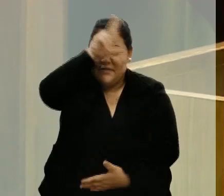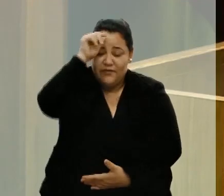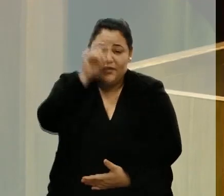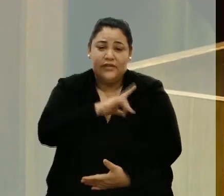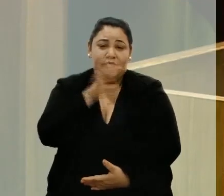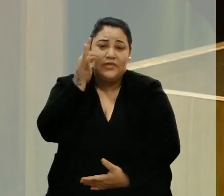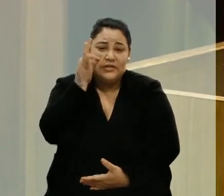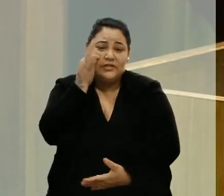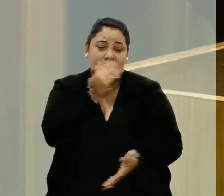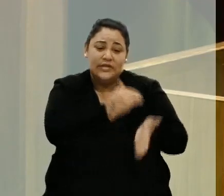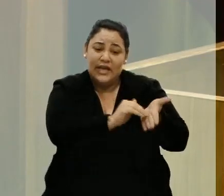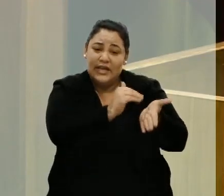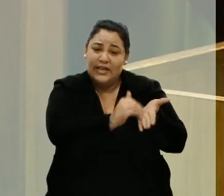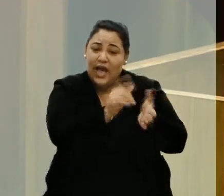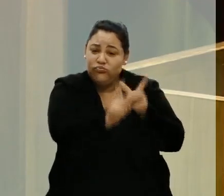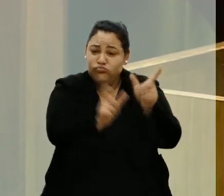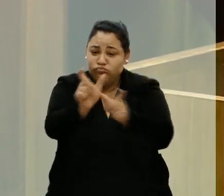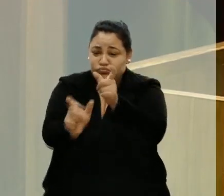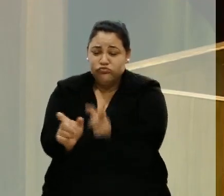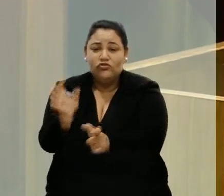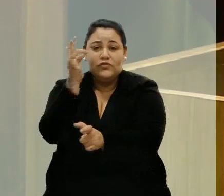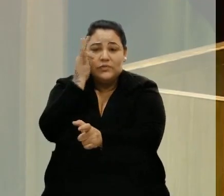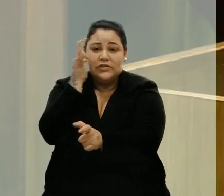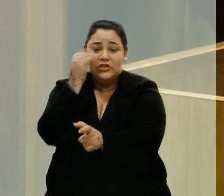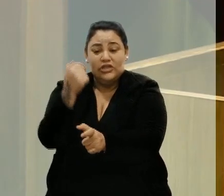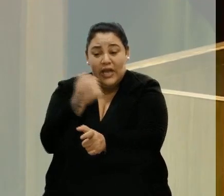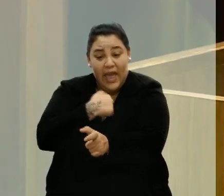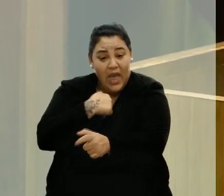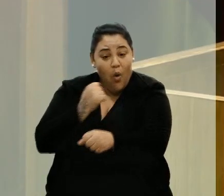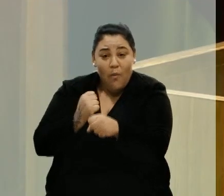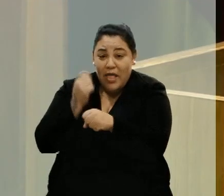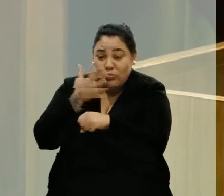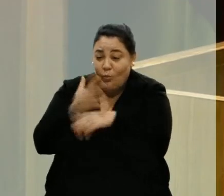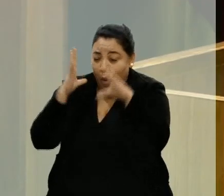Eu de madrugada, junto das famílias.